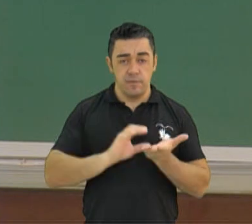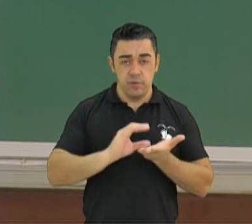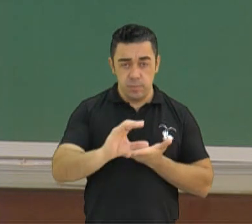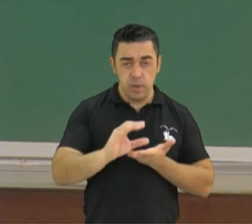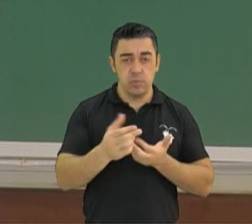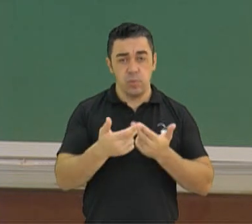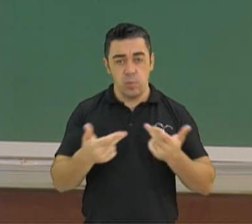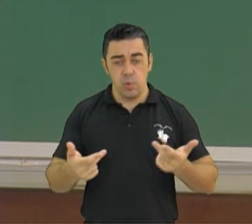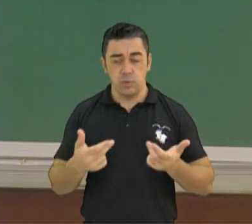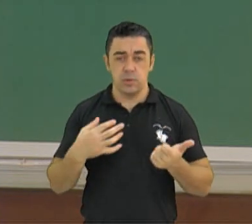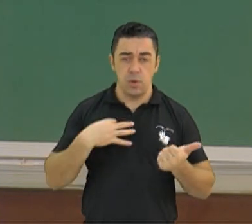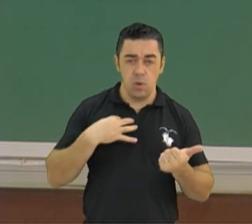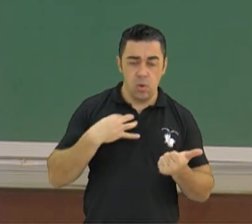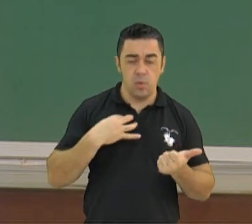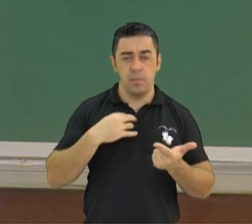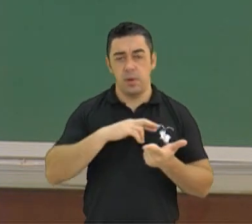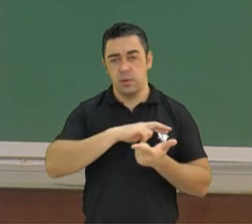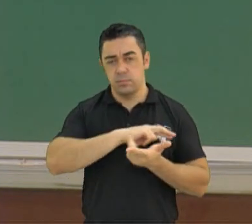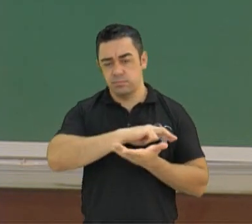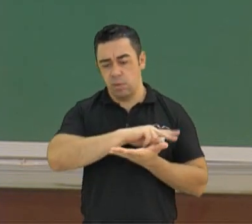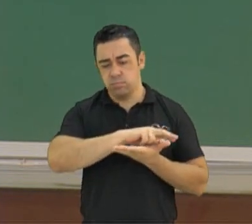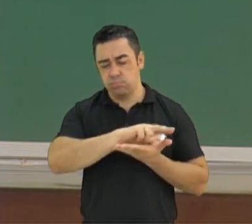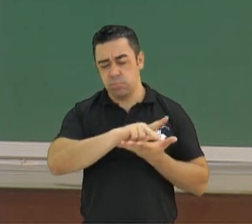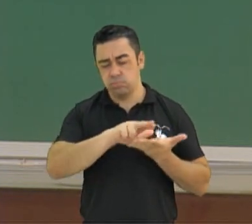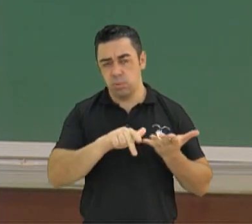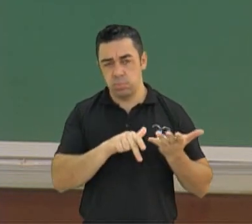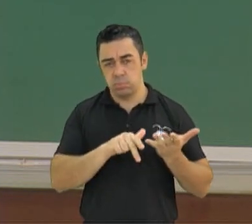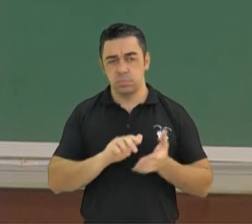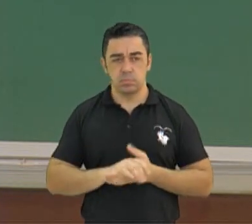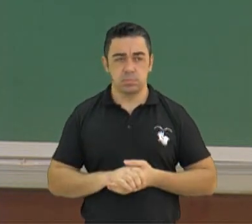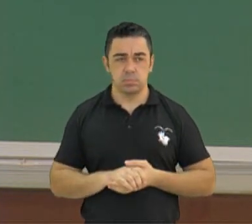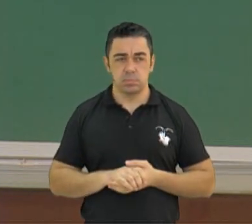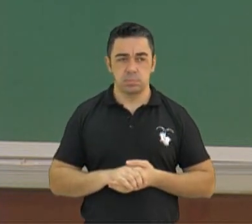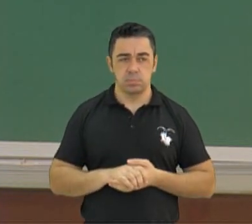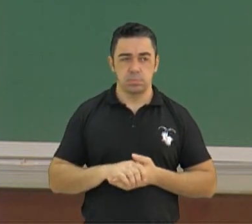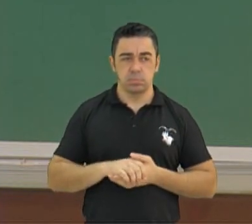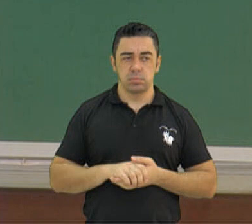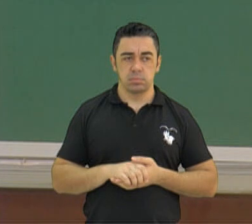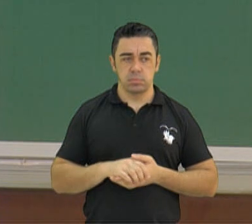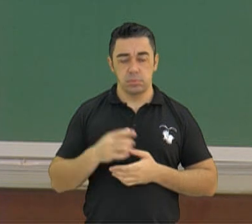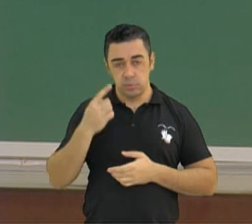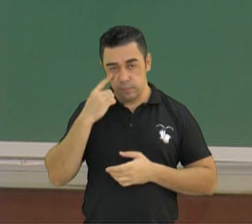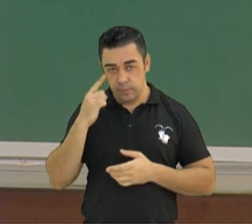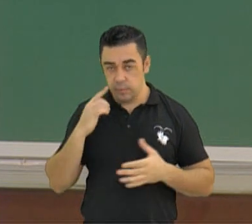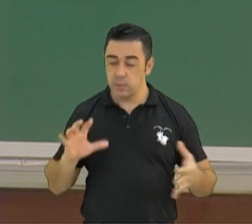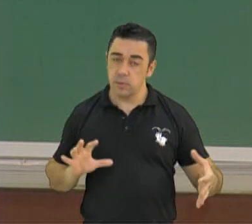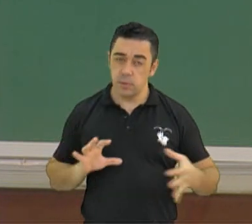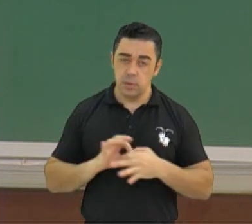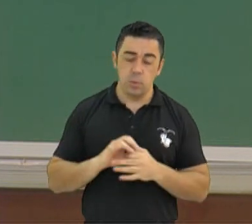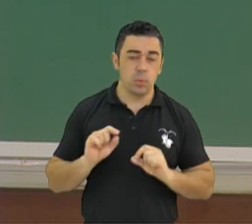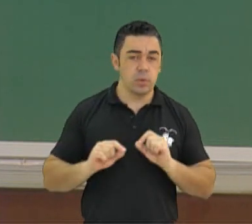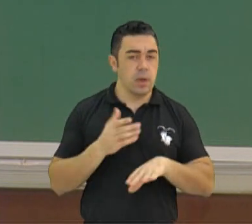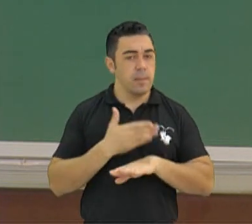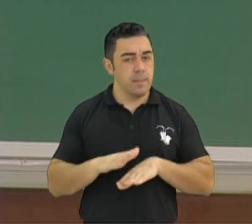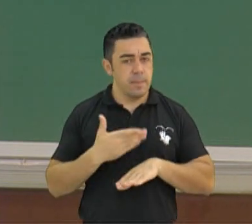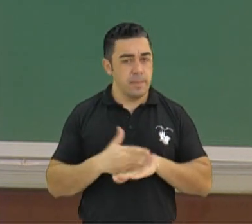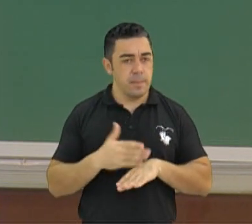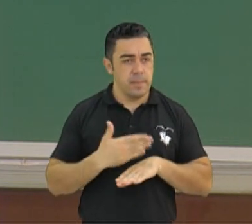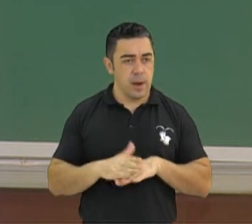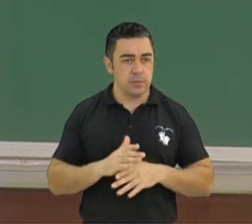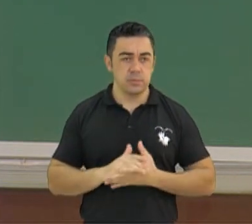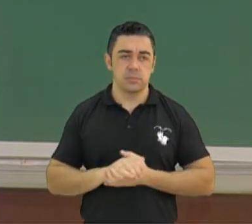equipamentos, roupas, calçados, suplementos. Então aqui nós estamos fazendo um link com a prática